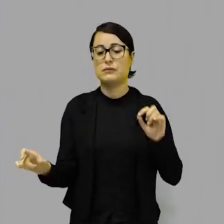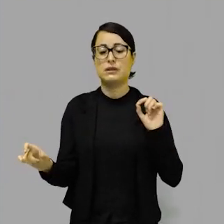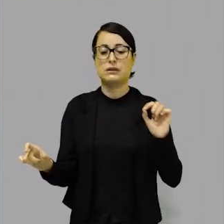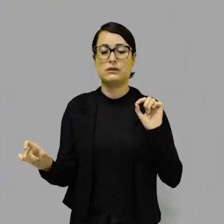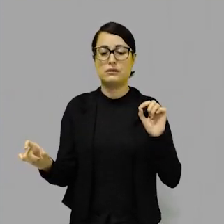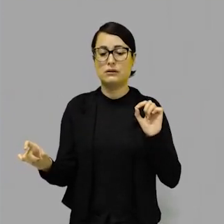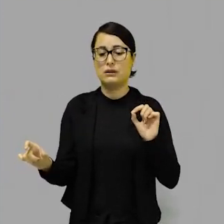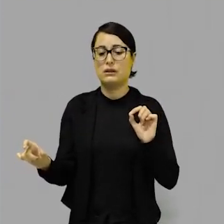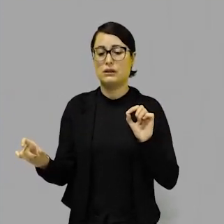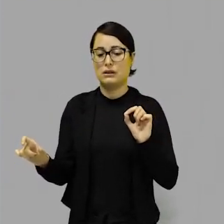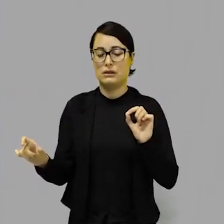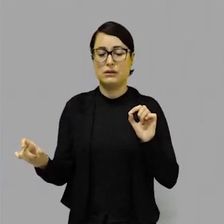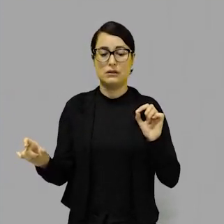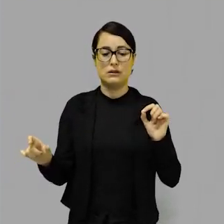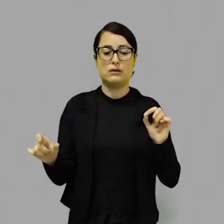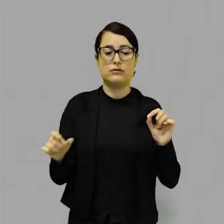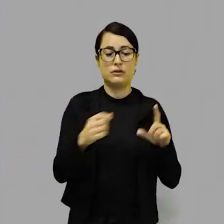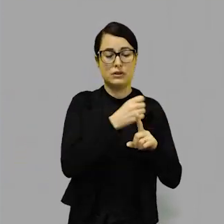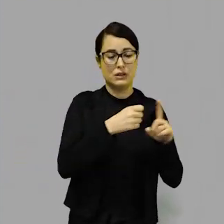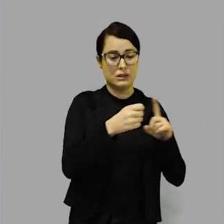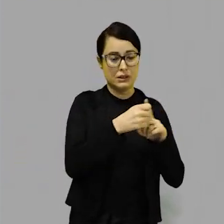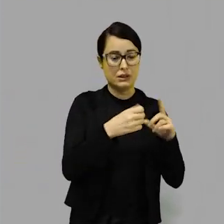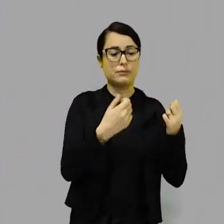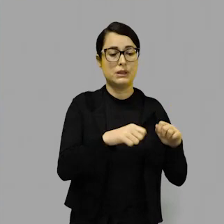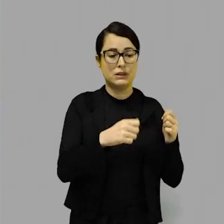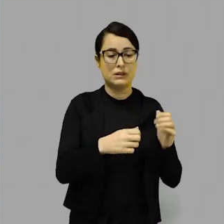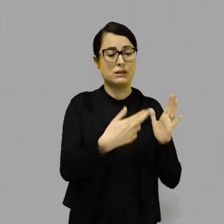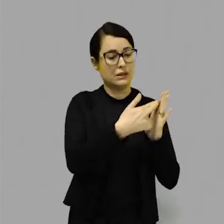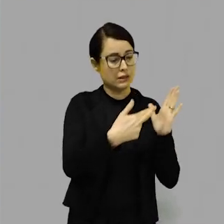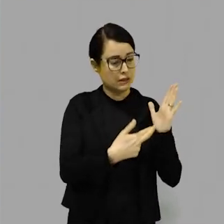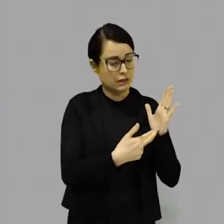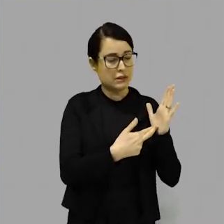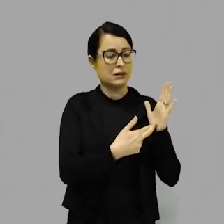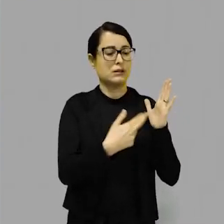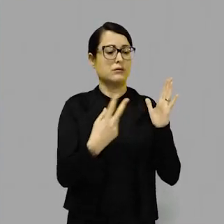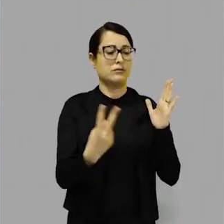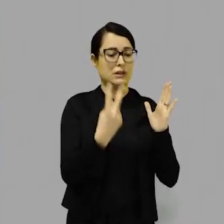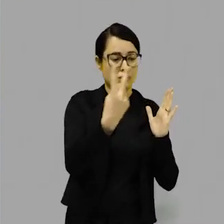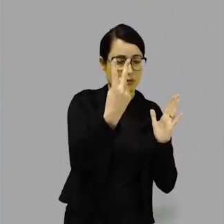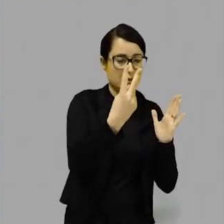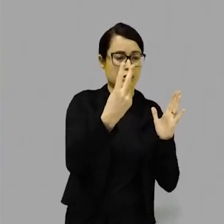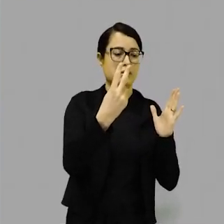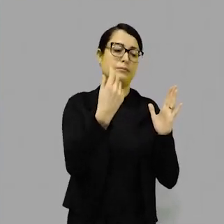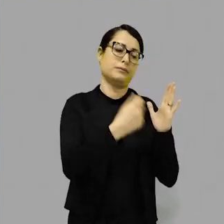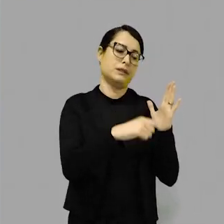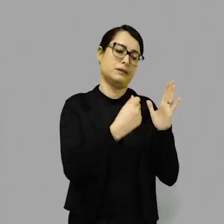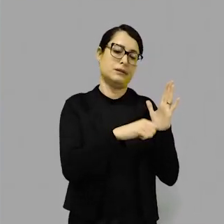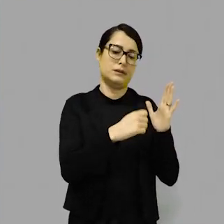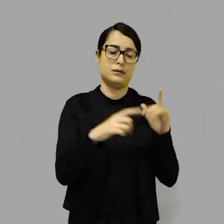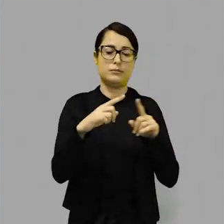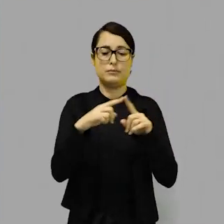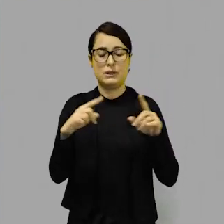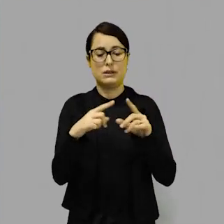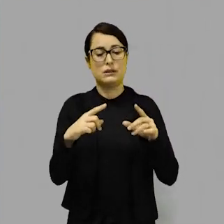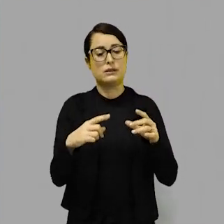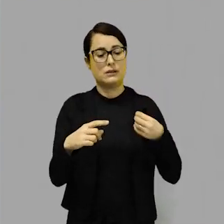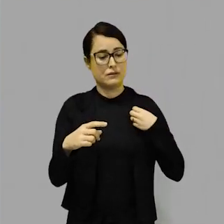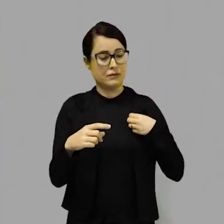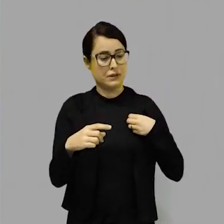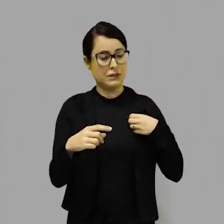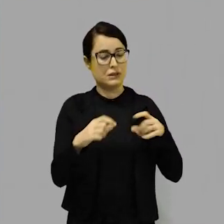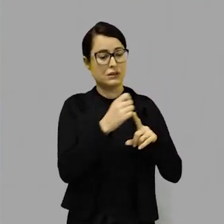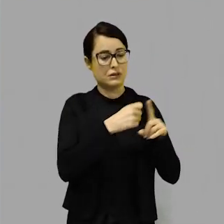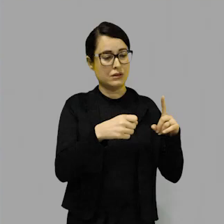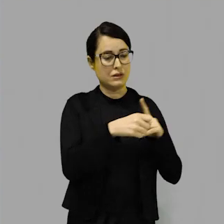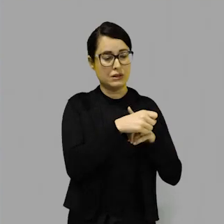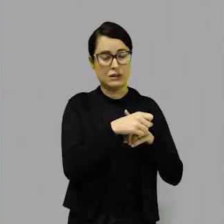gente precisa das regras, normas, valores. Só que ao mesmo tempo, a gente vive em uma sociedade que valoriza muito